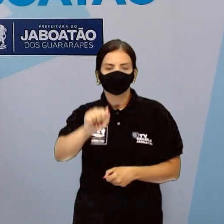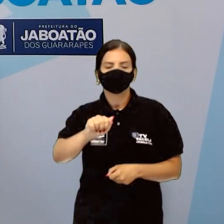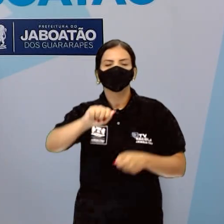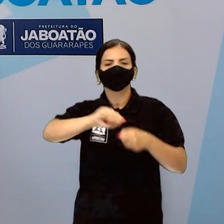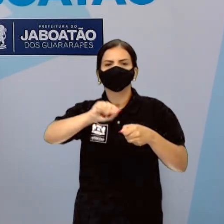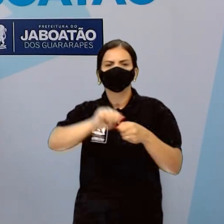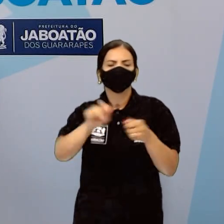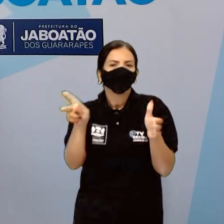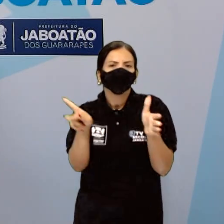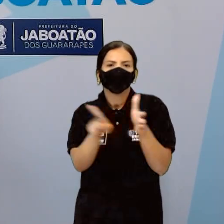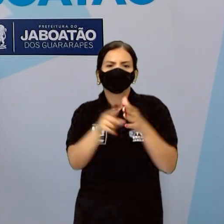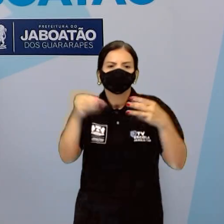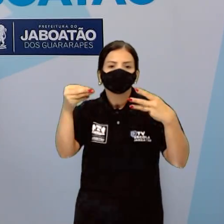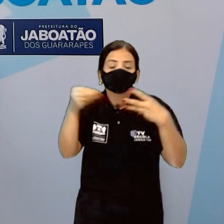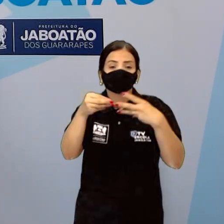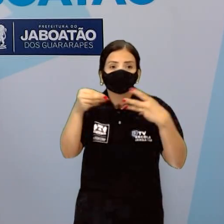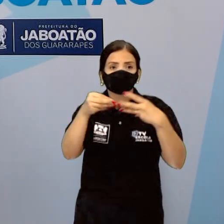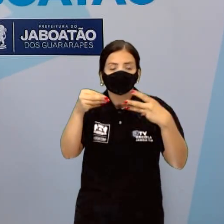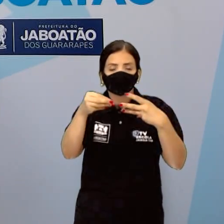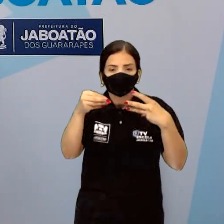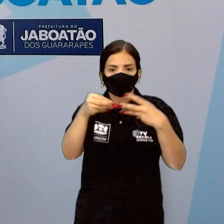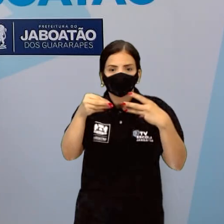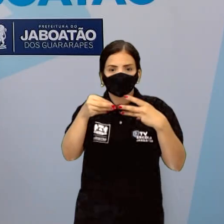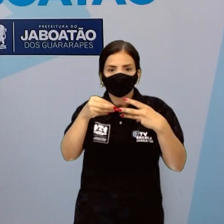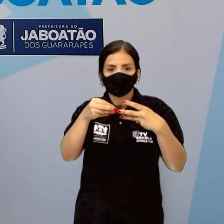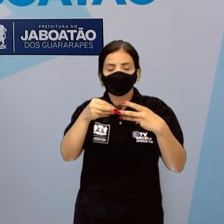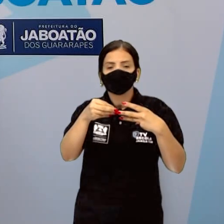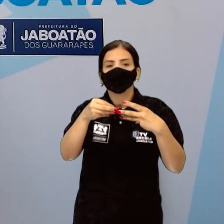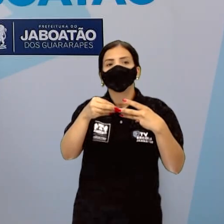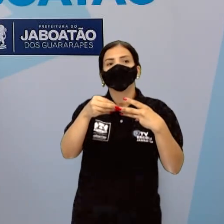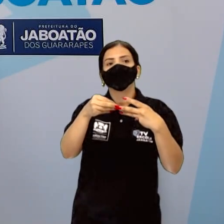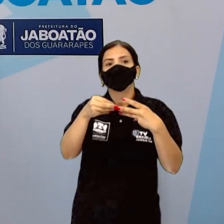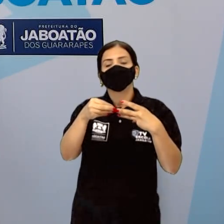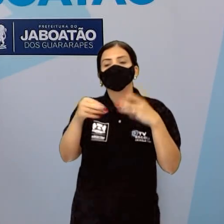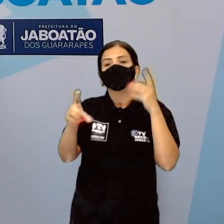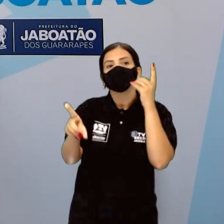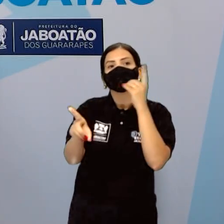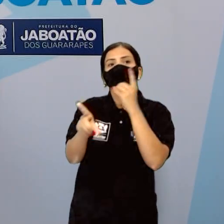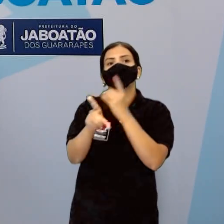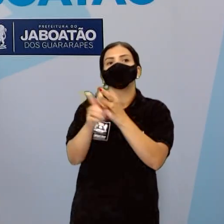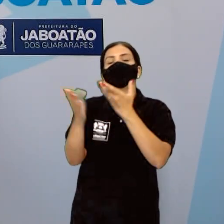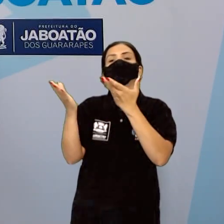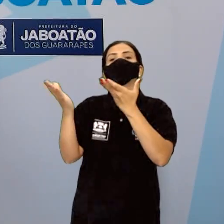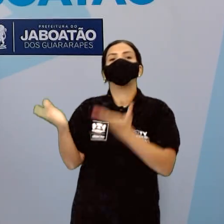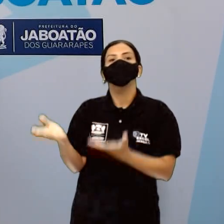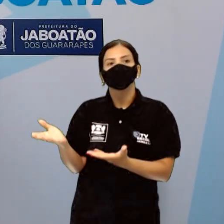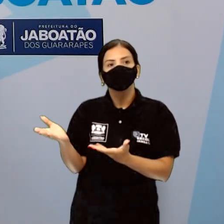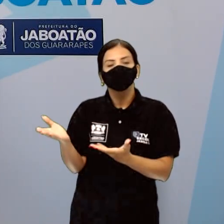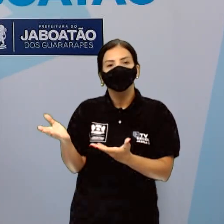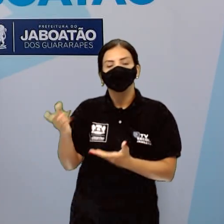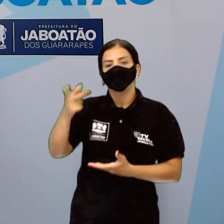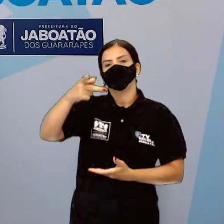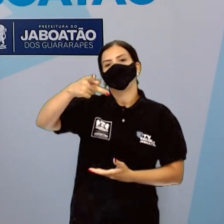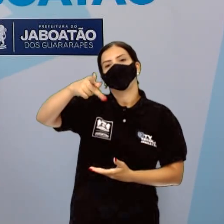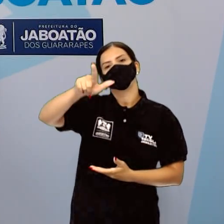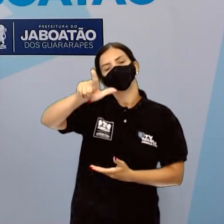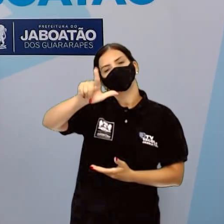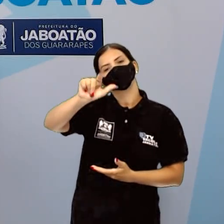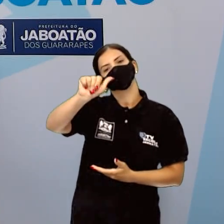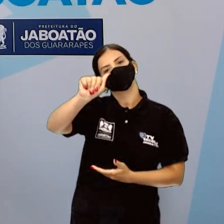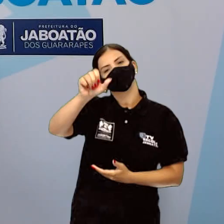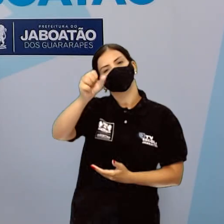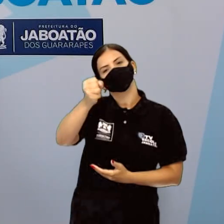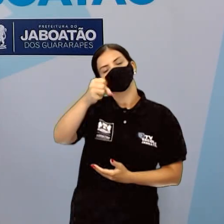Além disso, nas células procariontes, a gente comumente também pode encontrar uma estrutura denominada de plasmídeo. E o que